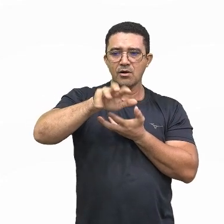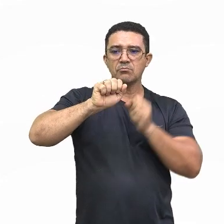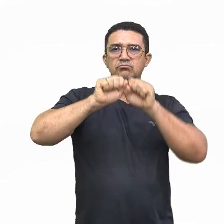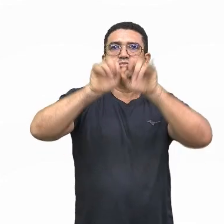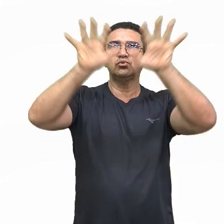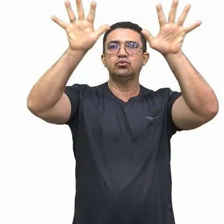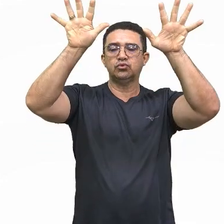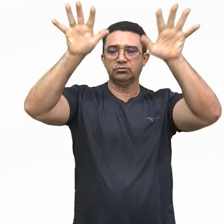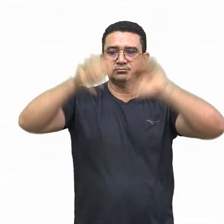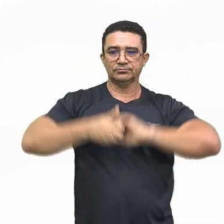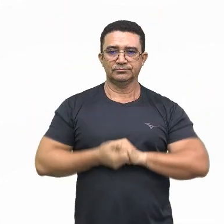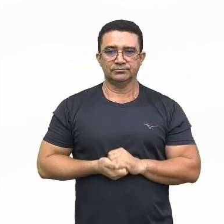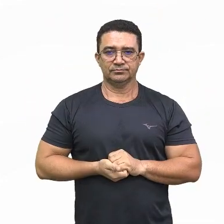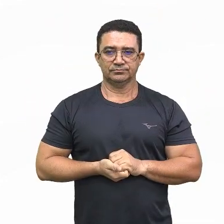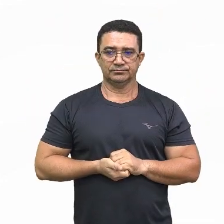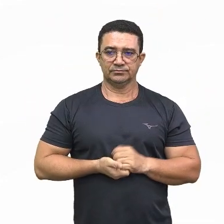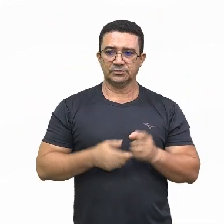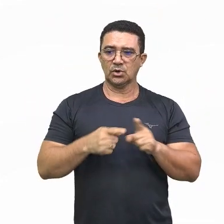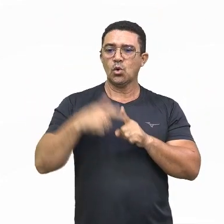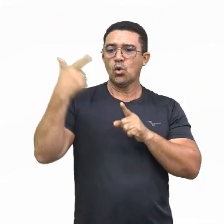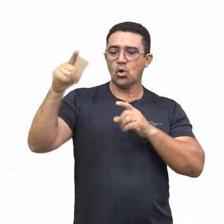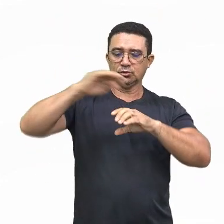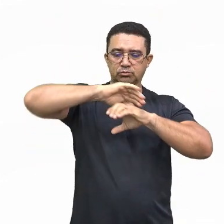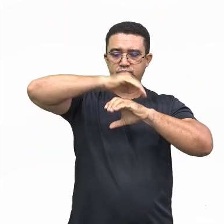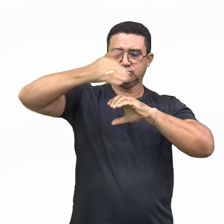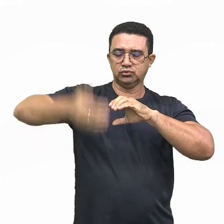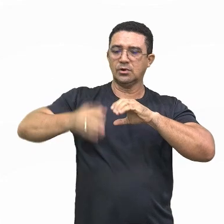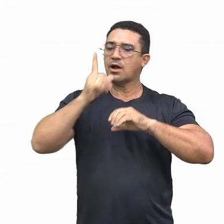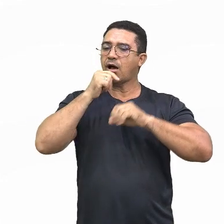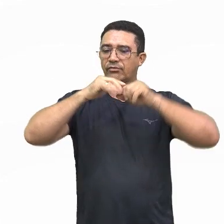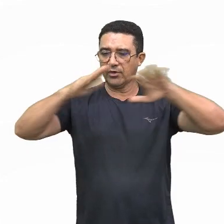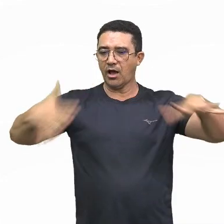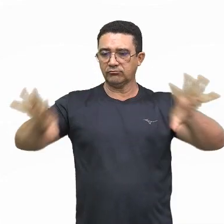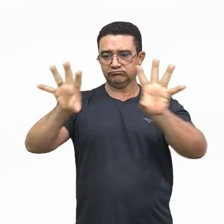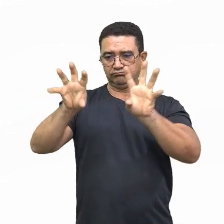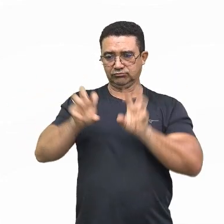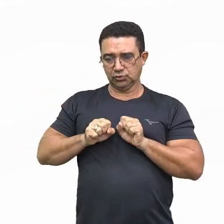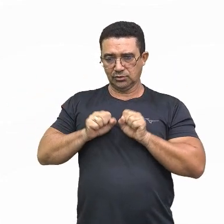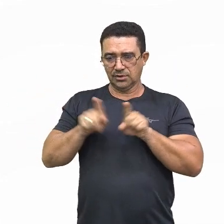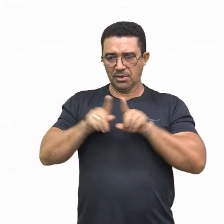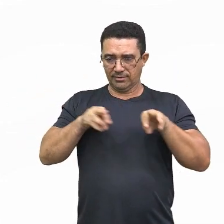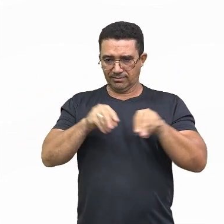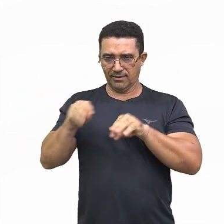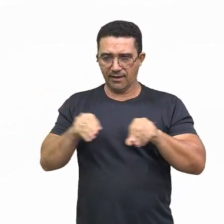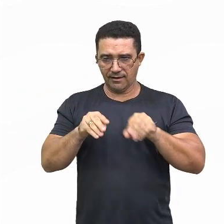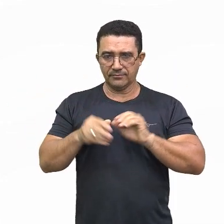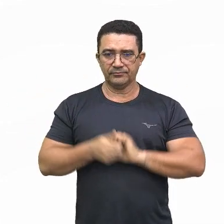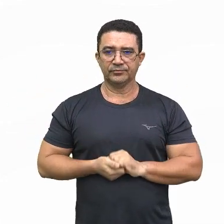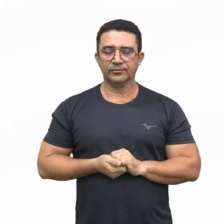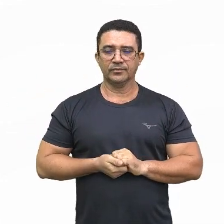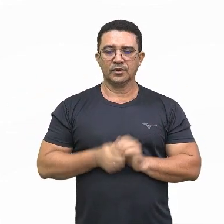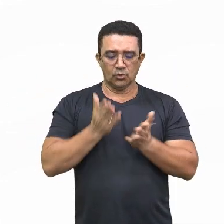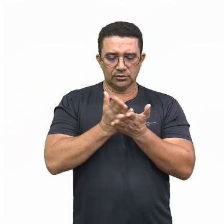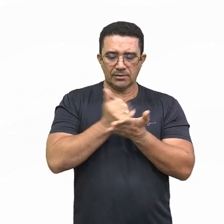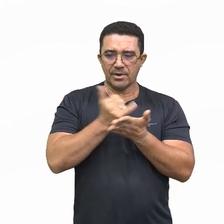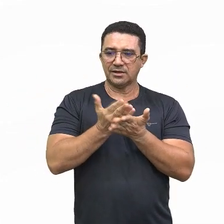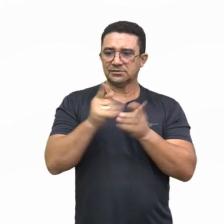espaço. Outra parte é absorvida pelos oceanos e pela superfície terrestre. E uma parte é retida por